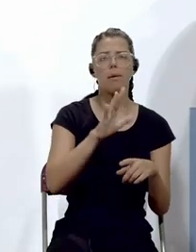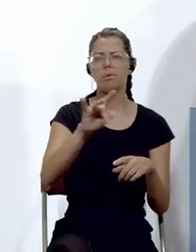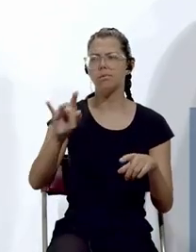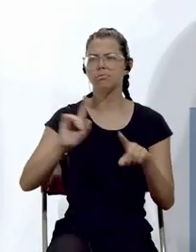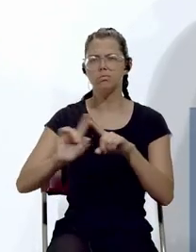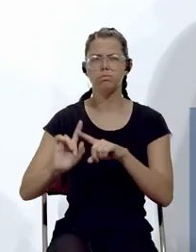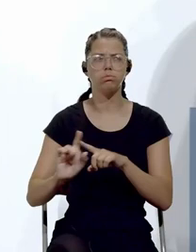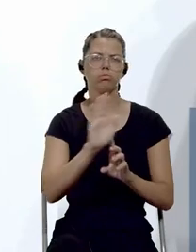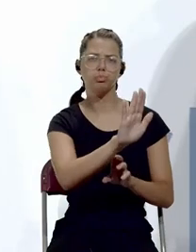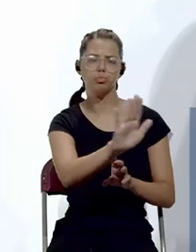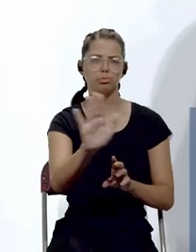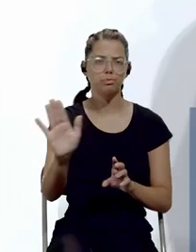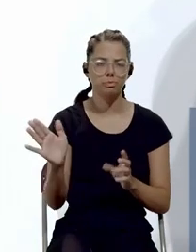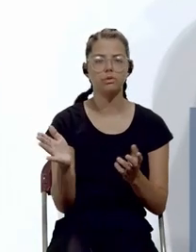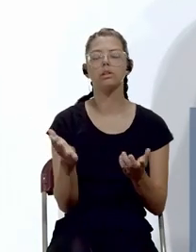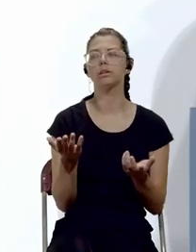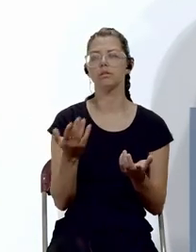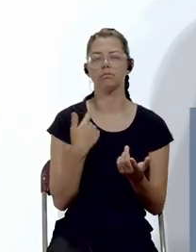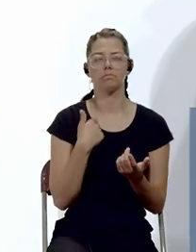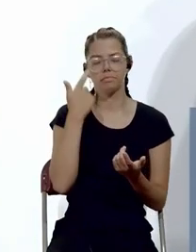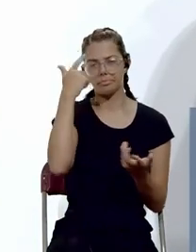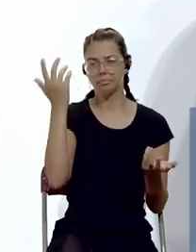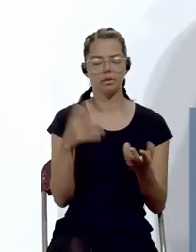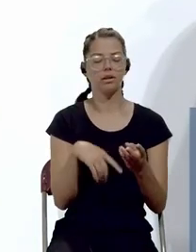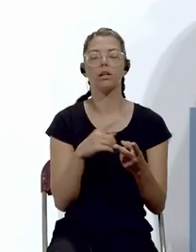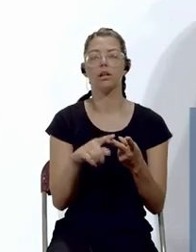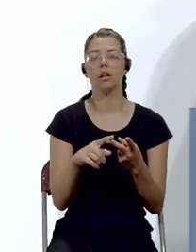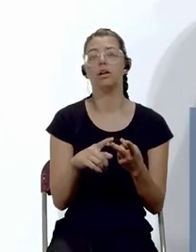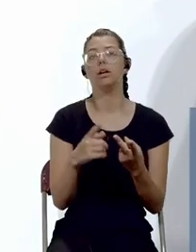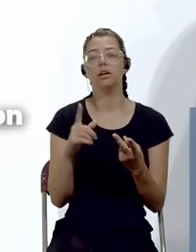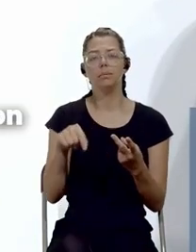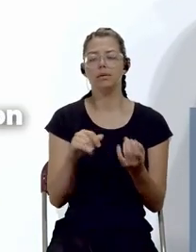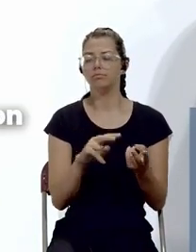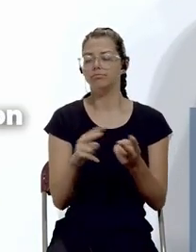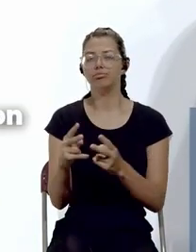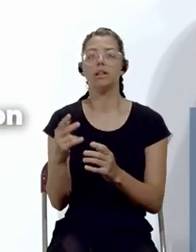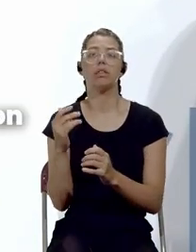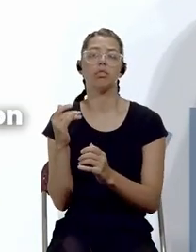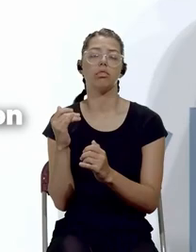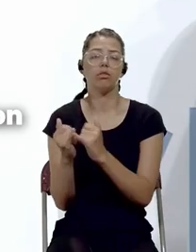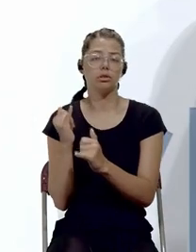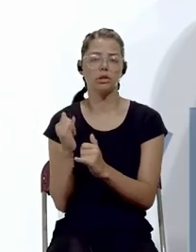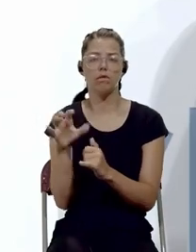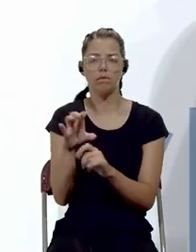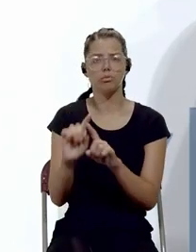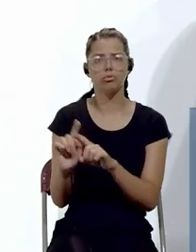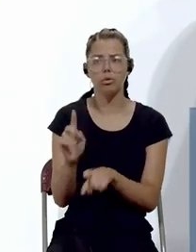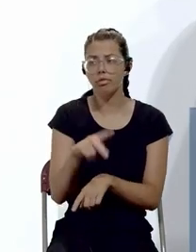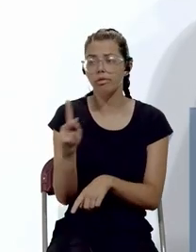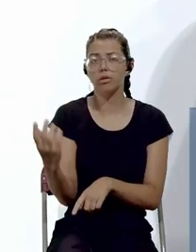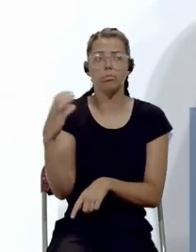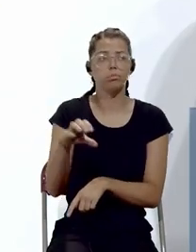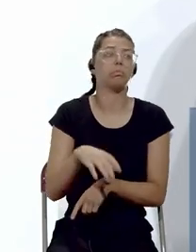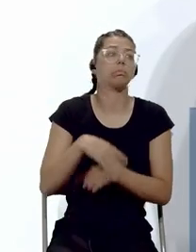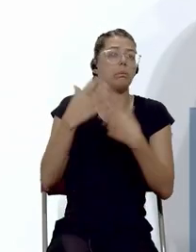enfim, vários espaços que nos possam ocorrer, e ter também uma concretização digital que podia ter vários formatos e até chegar ao TikTok, se